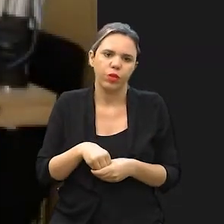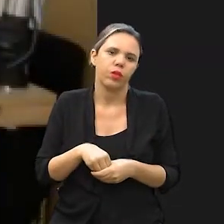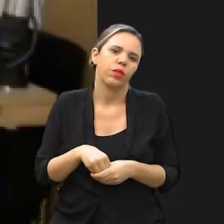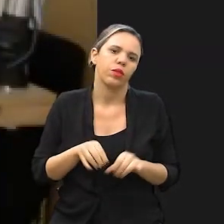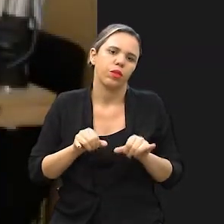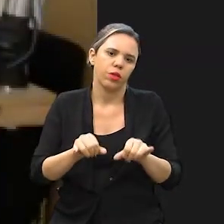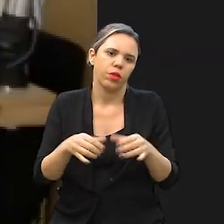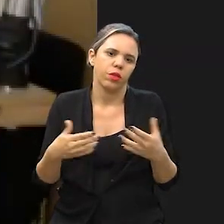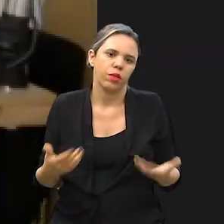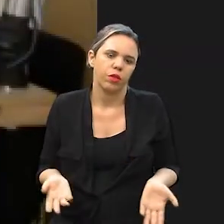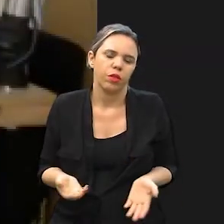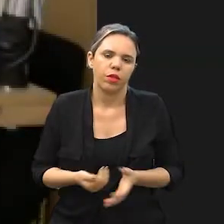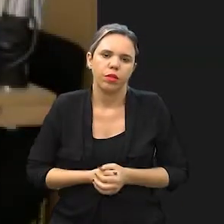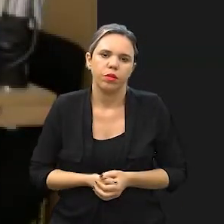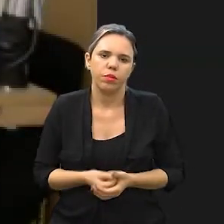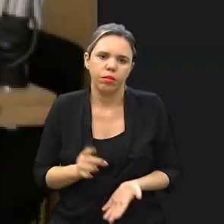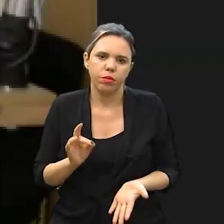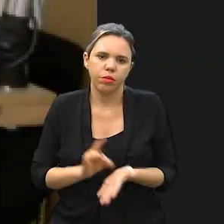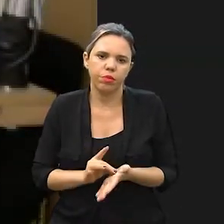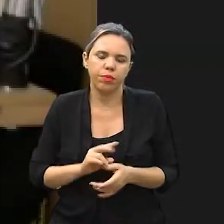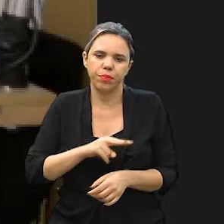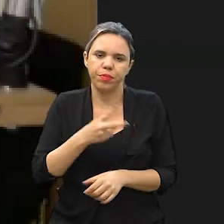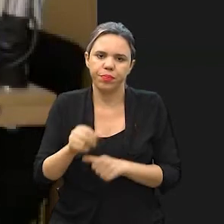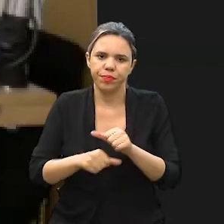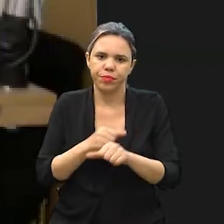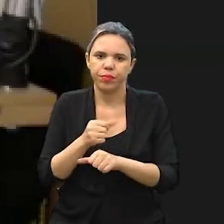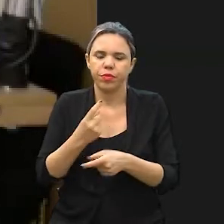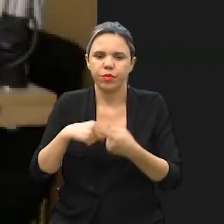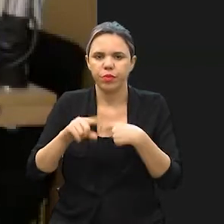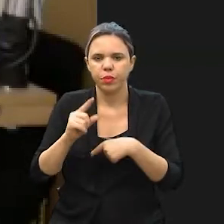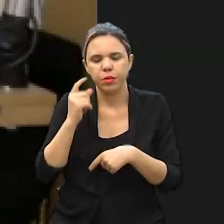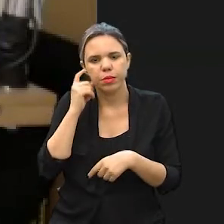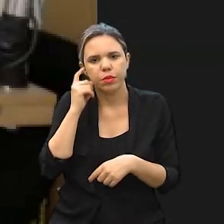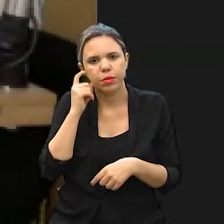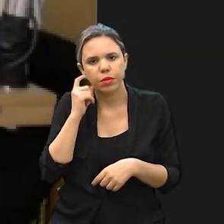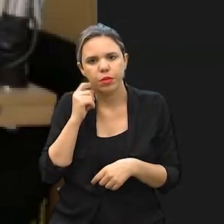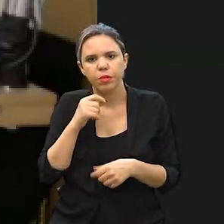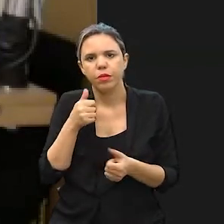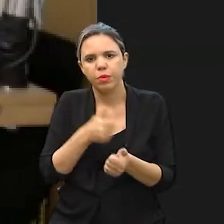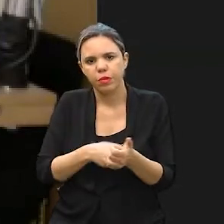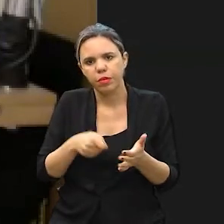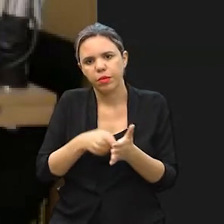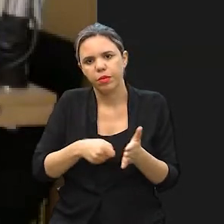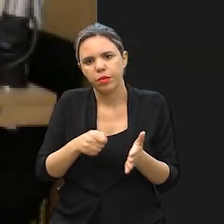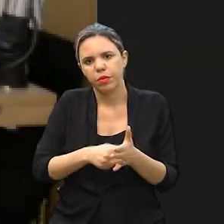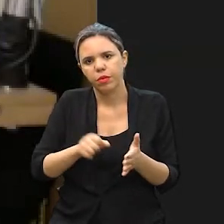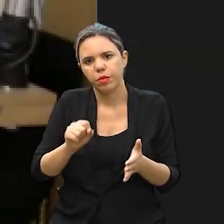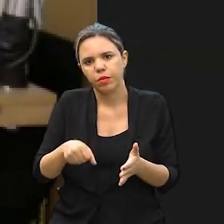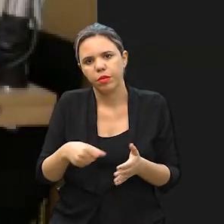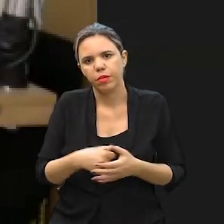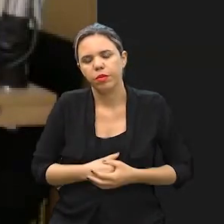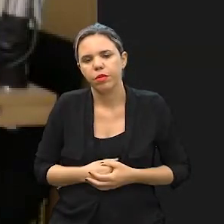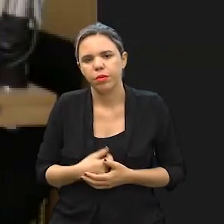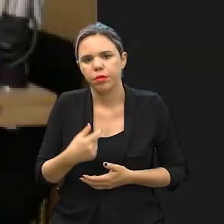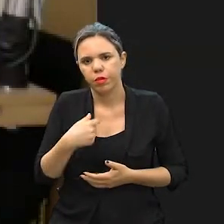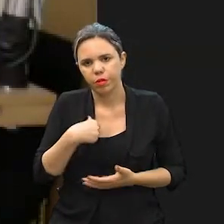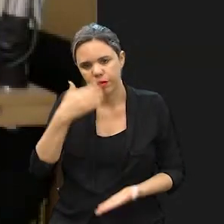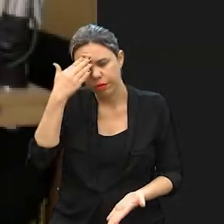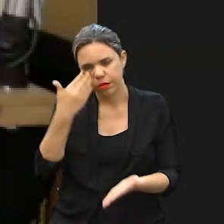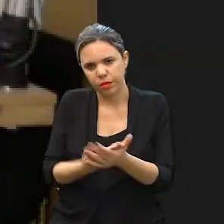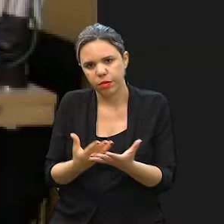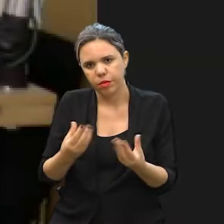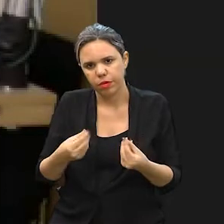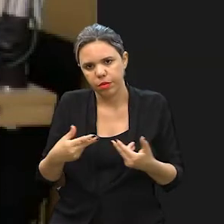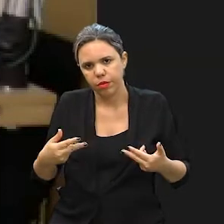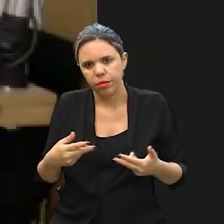mercado. E realmente foi uma virada, e foi muita persistência, sim. Eu acredito muito